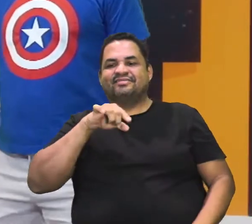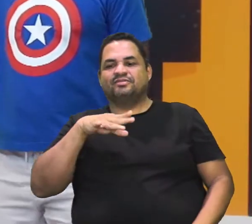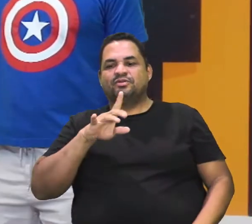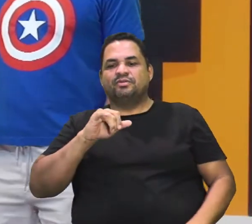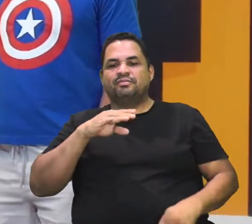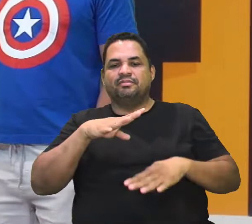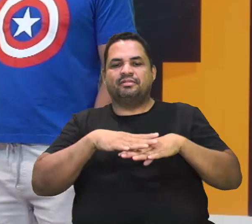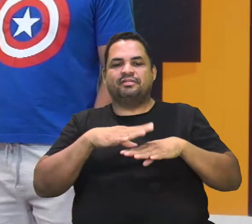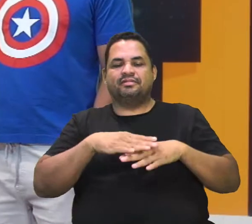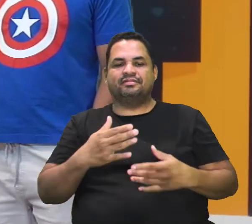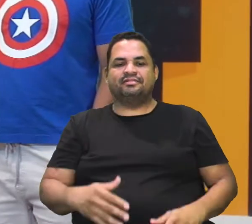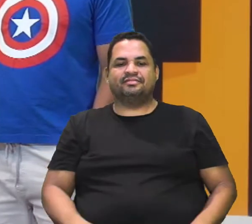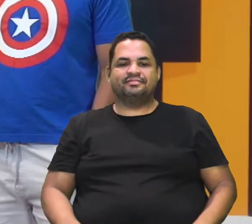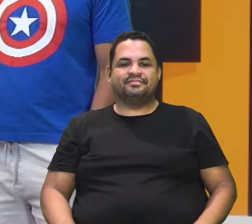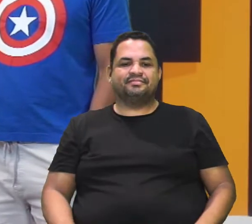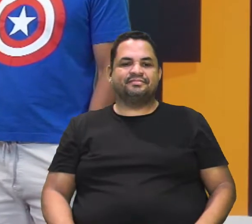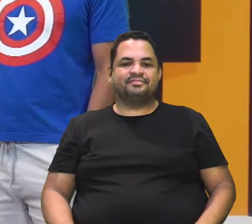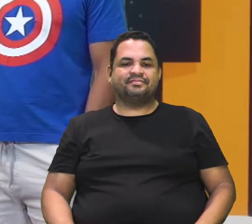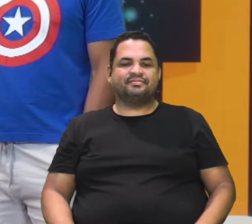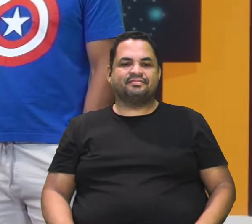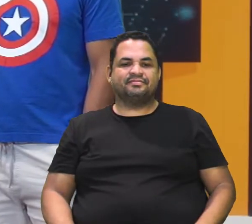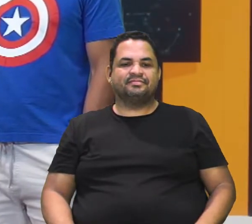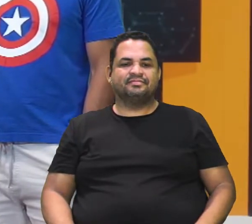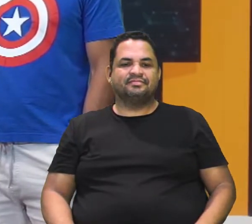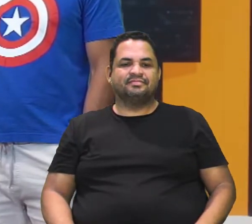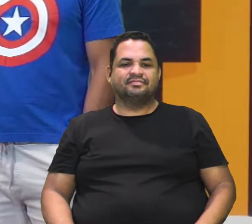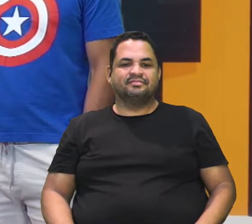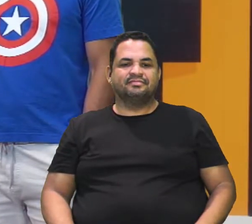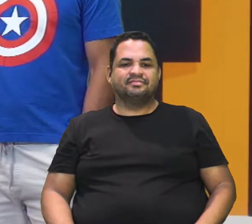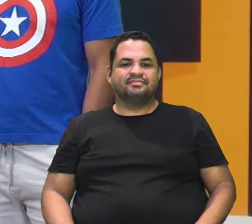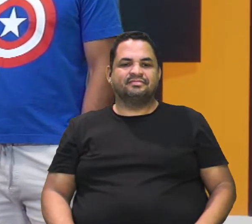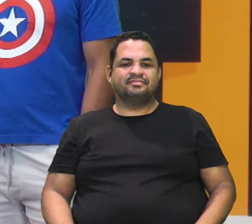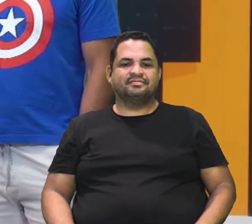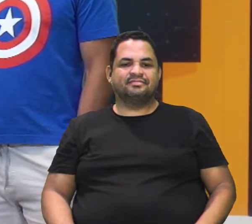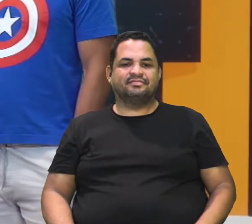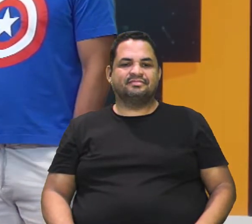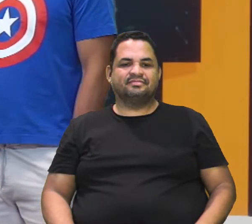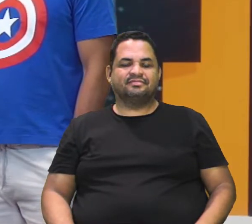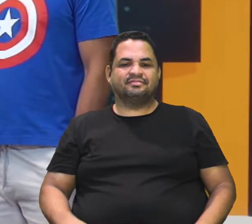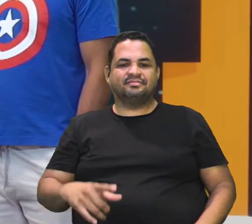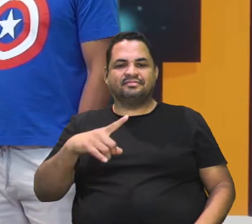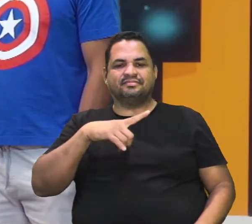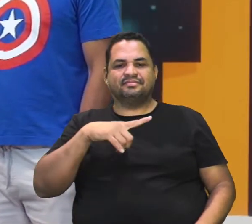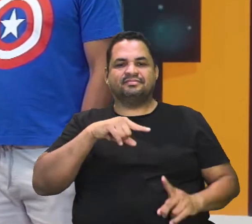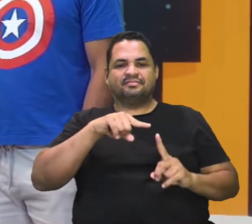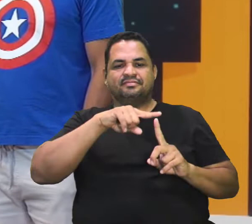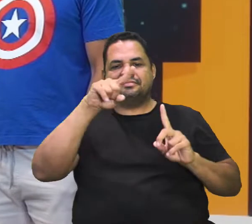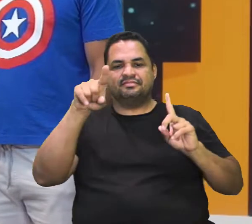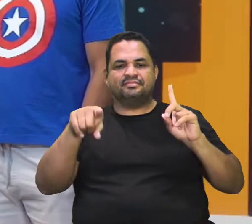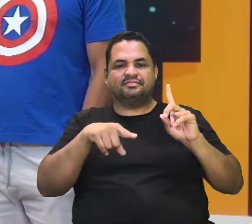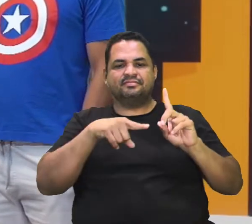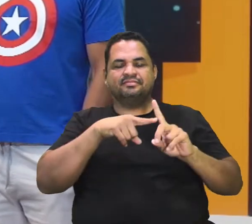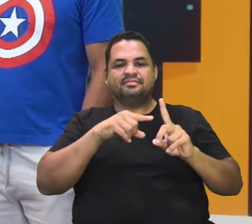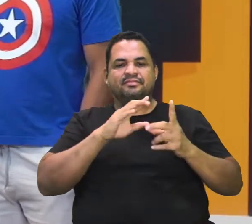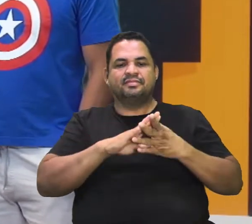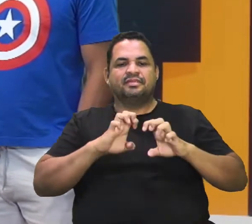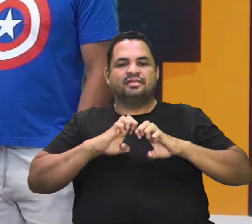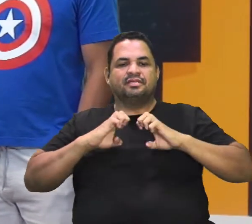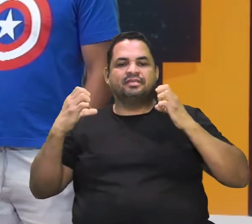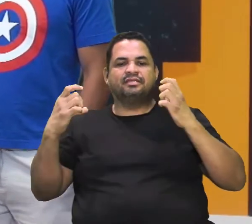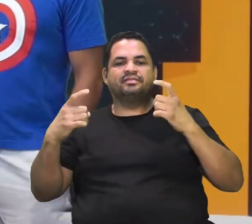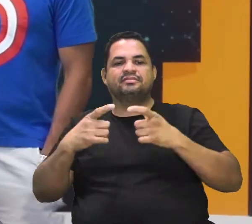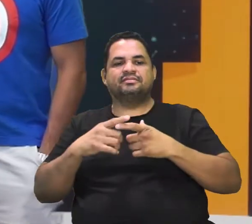é agro. Então, olha só aqui no meio aqui, ó. Nós temos a circunferência, né, e nós temos a elipse de vermelha. Não,